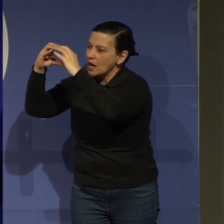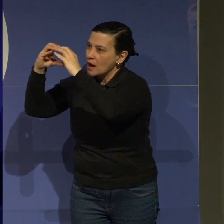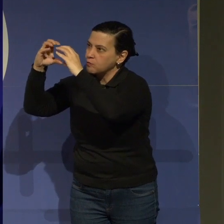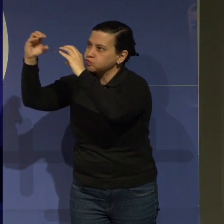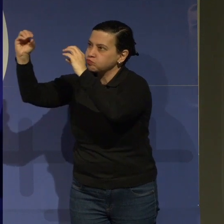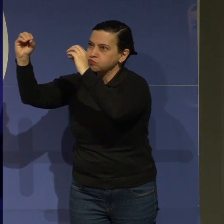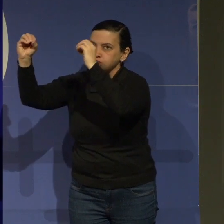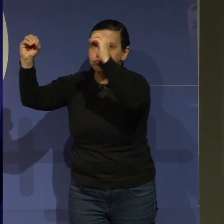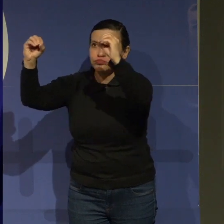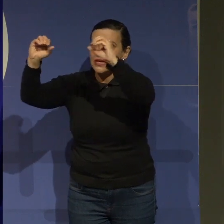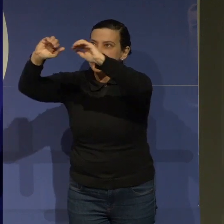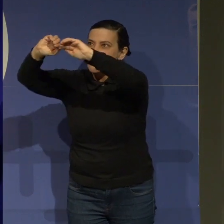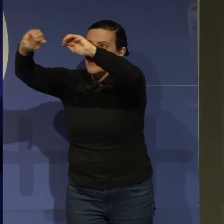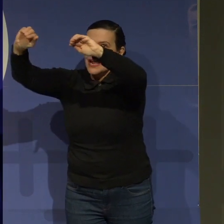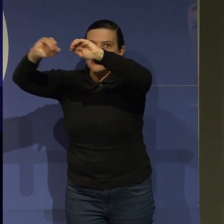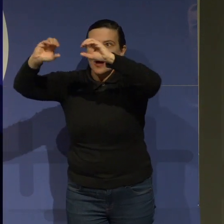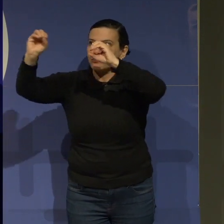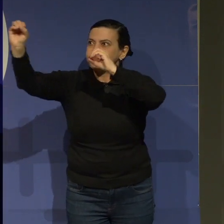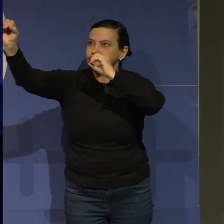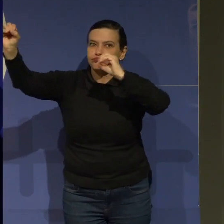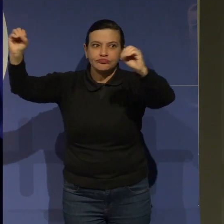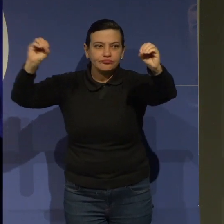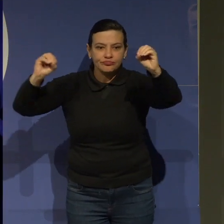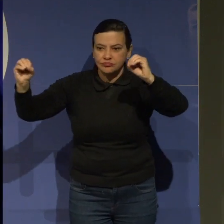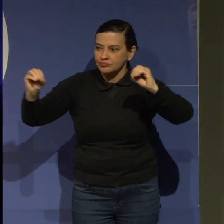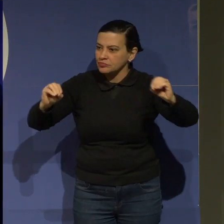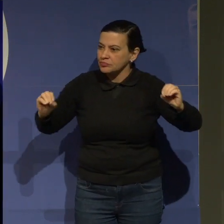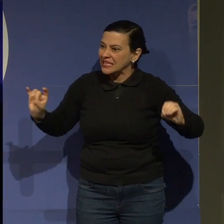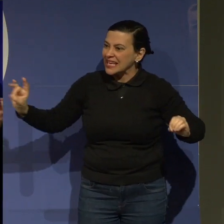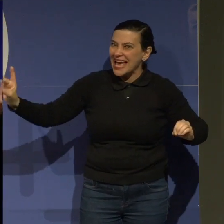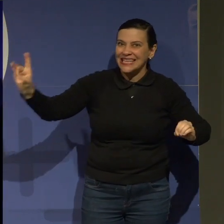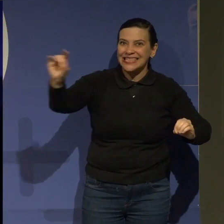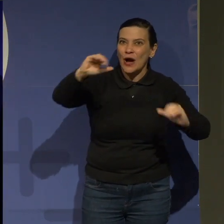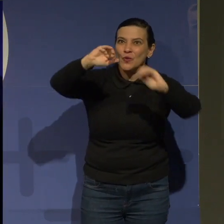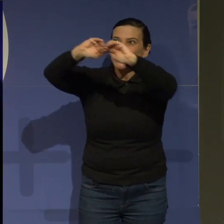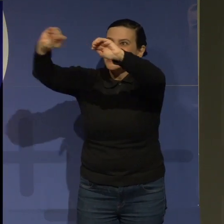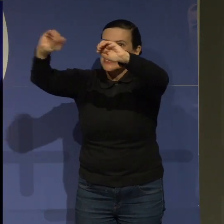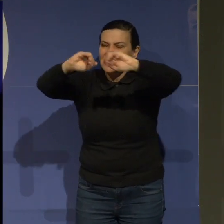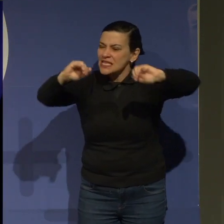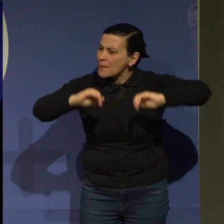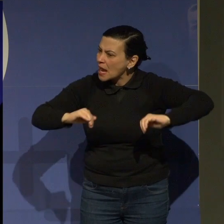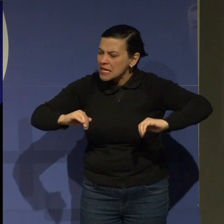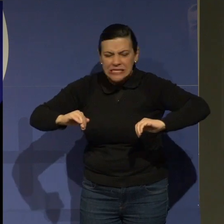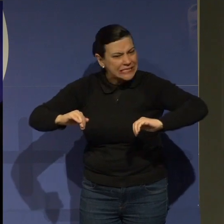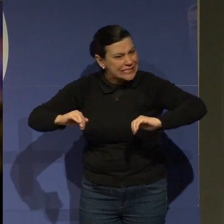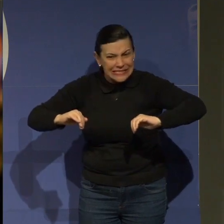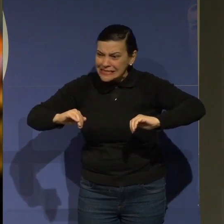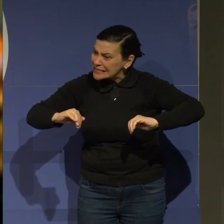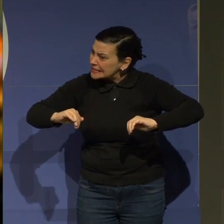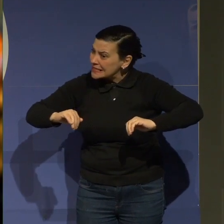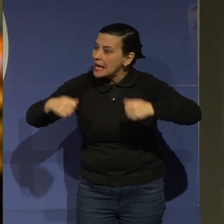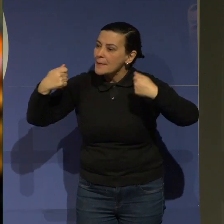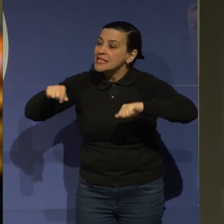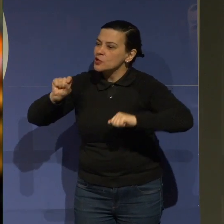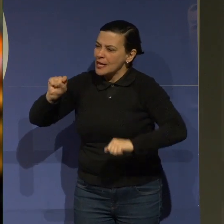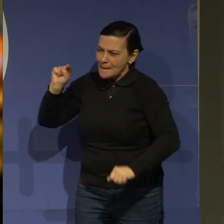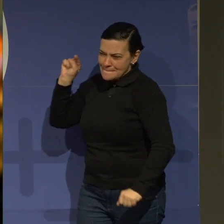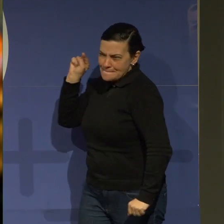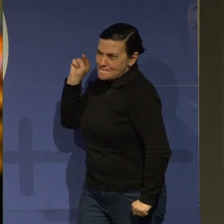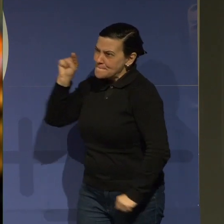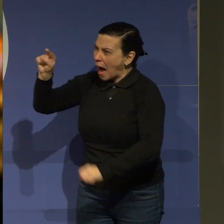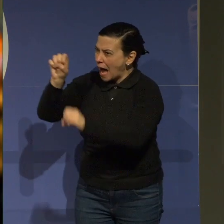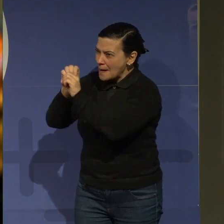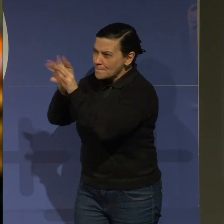forte. Então, a gente tem um desafio enorme por aí, que é fazer com que a gente fure a nossa bolha, saia